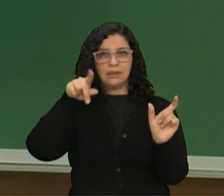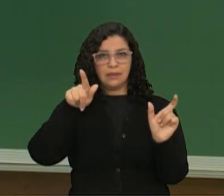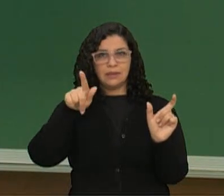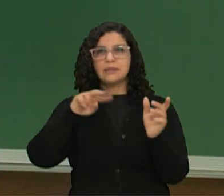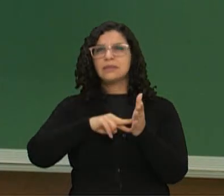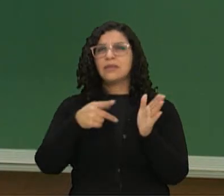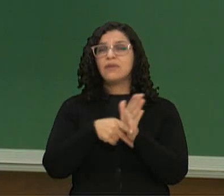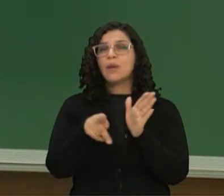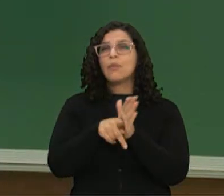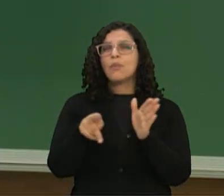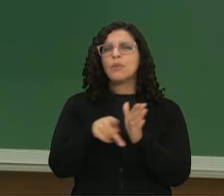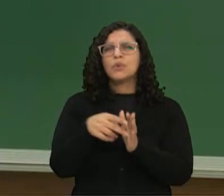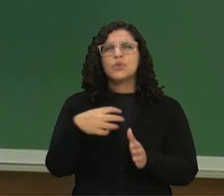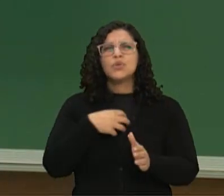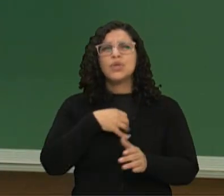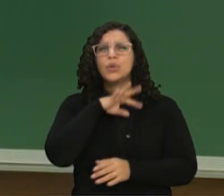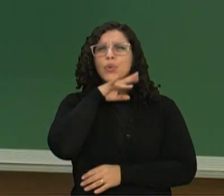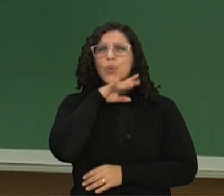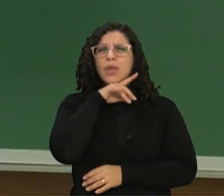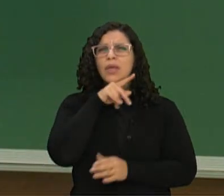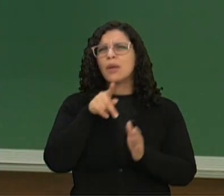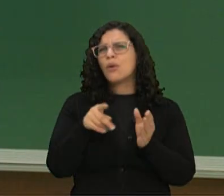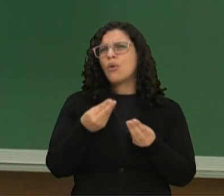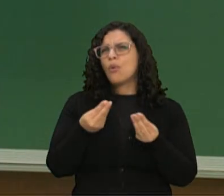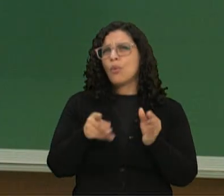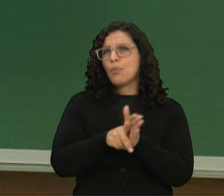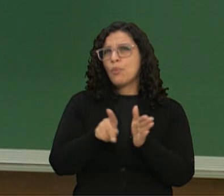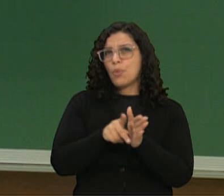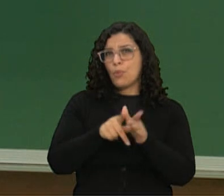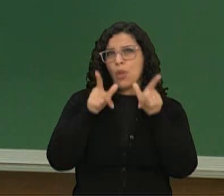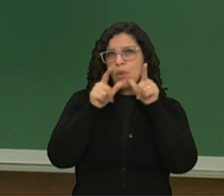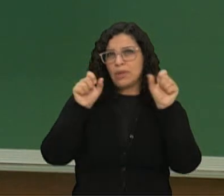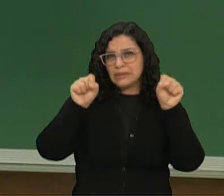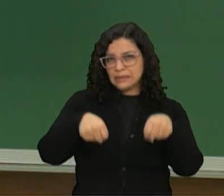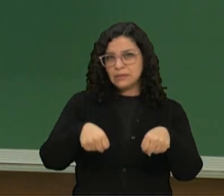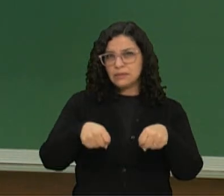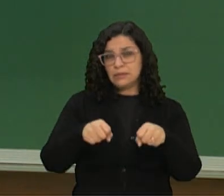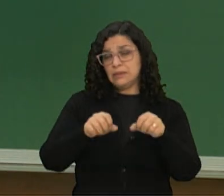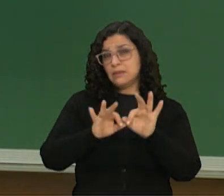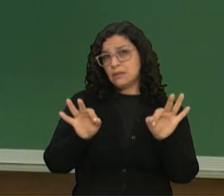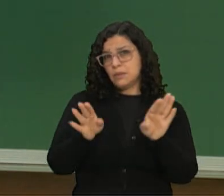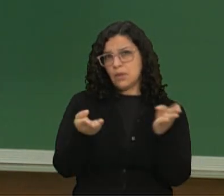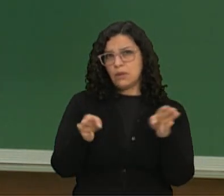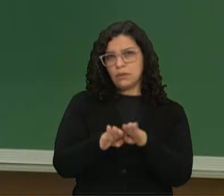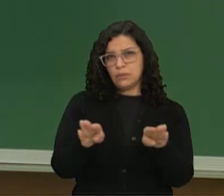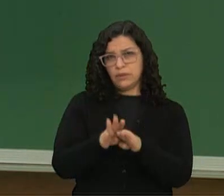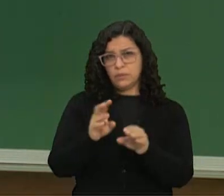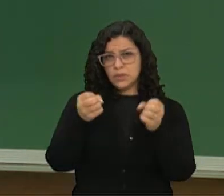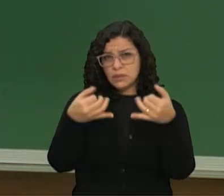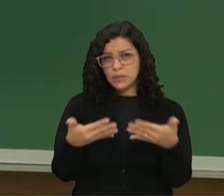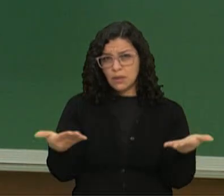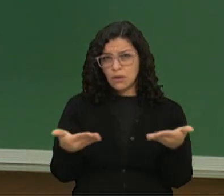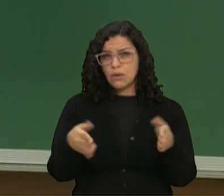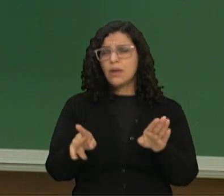isso, né? Condições subjacentes. Então, vamos colocar aí para a nossa linguagem mais simples. Condição subjacente são